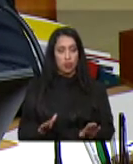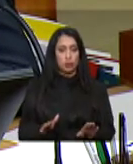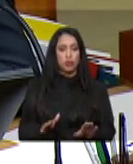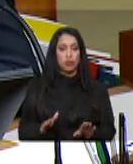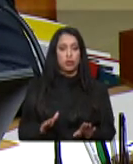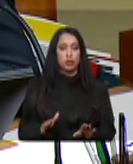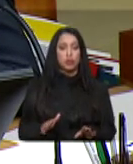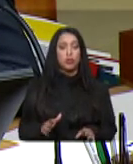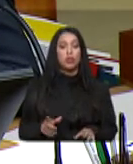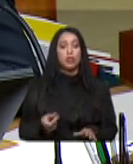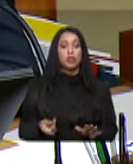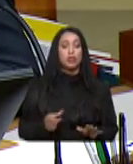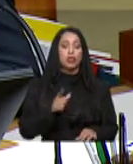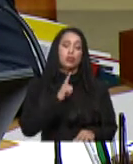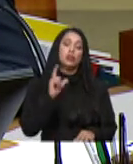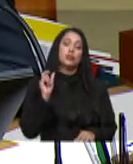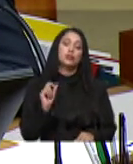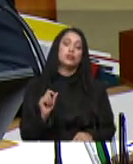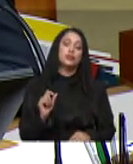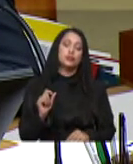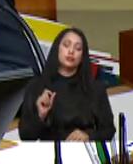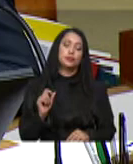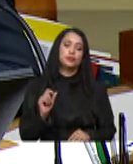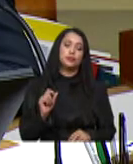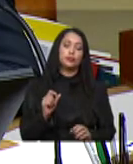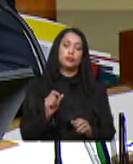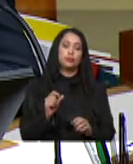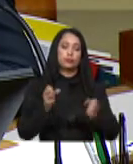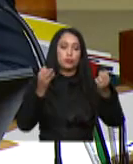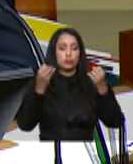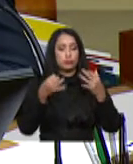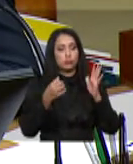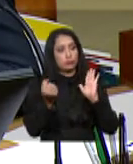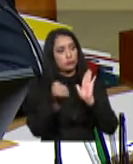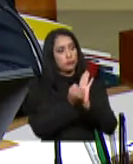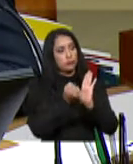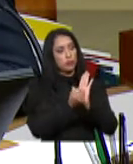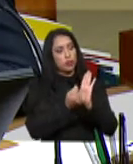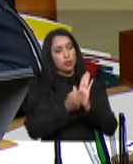e aí eu faço registro tanto do decreto